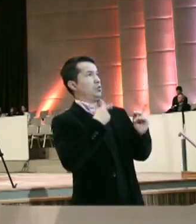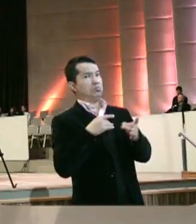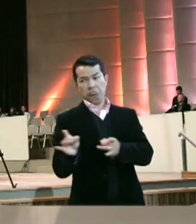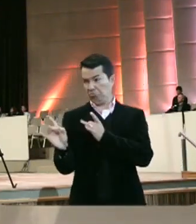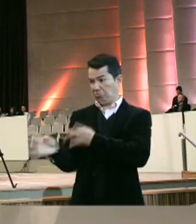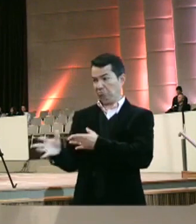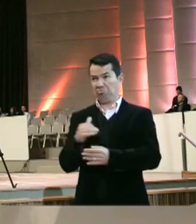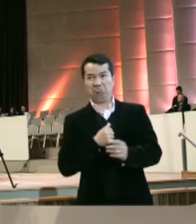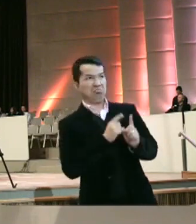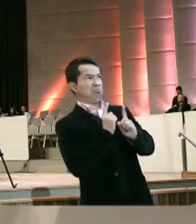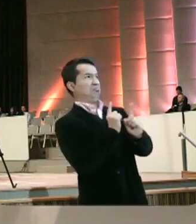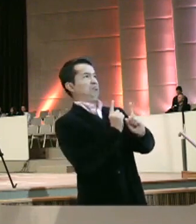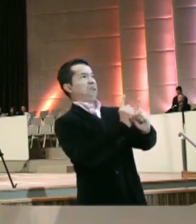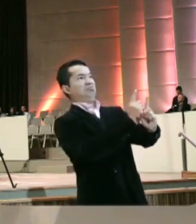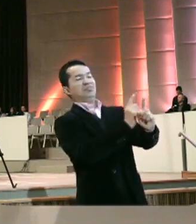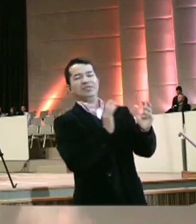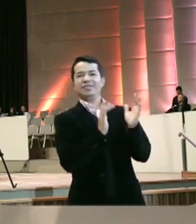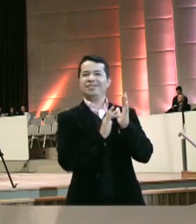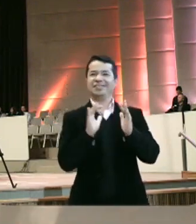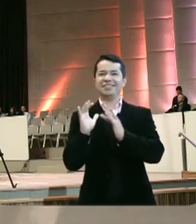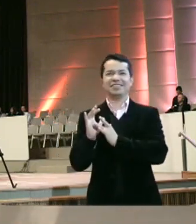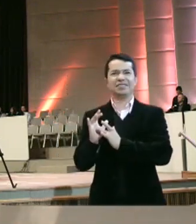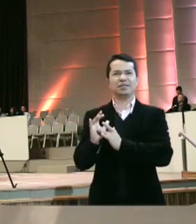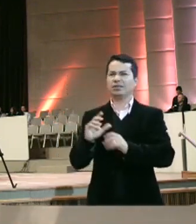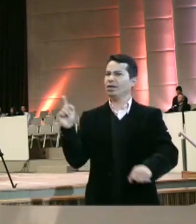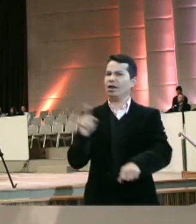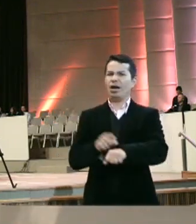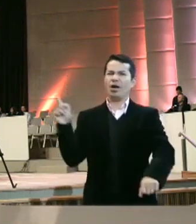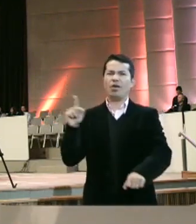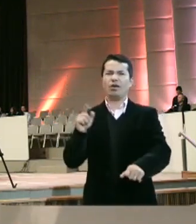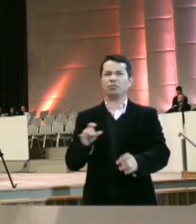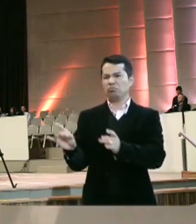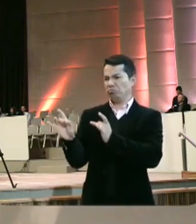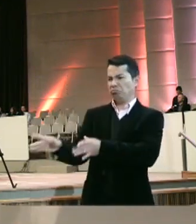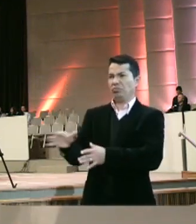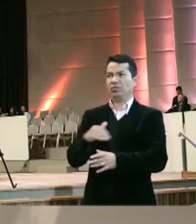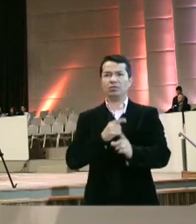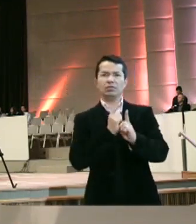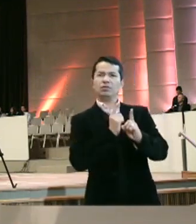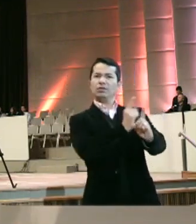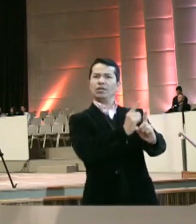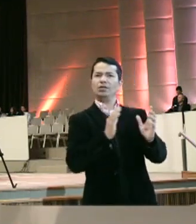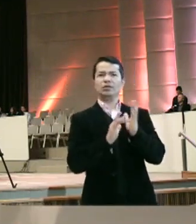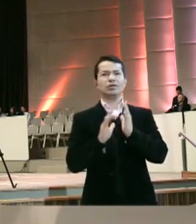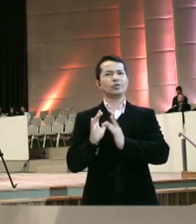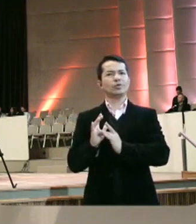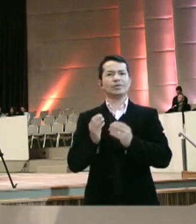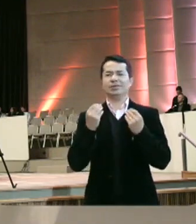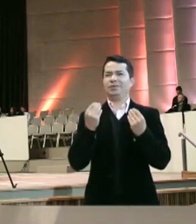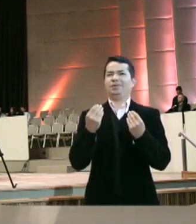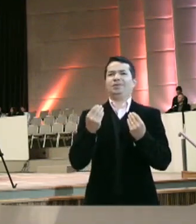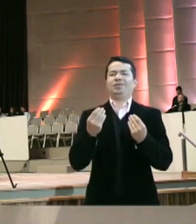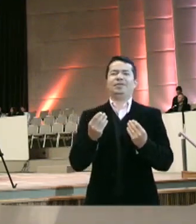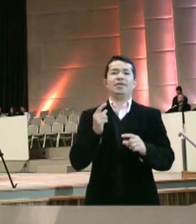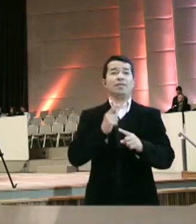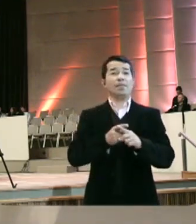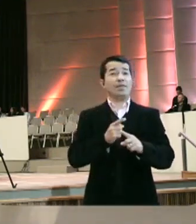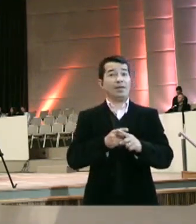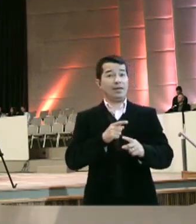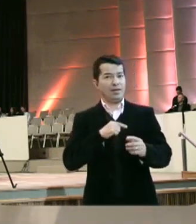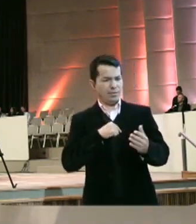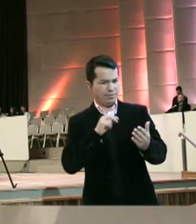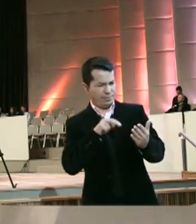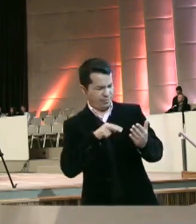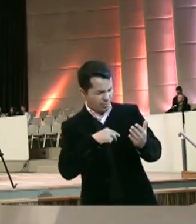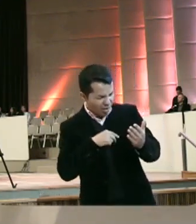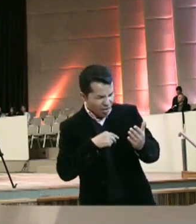Jesus. E a Bíblia diz que ele prontamente ouviu o convite, largou a banca, largou aquilo